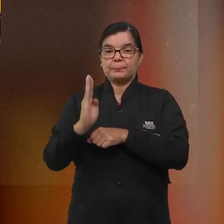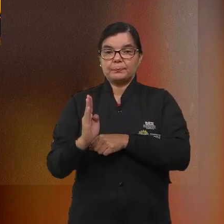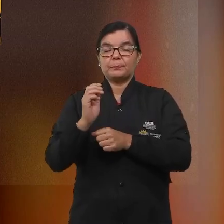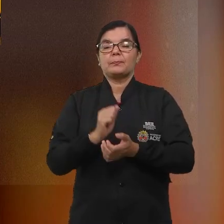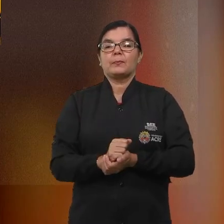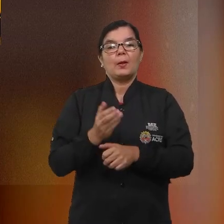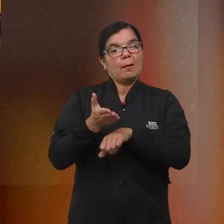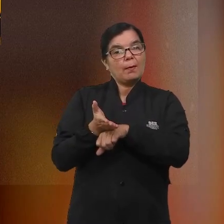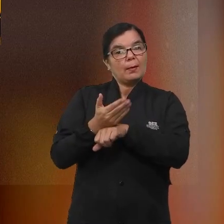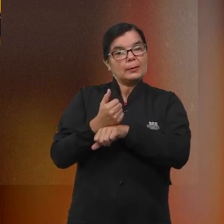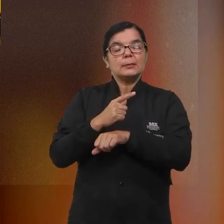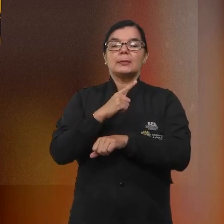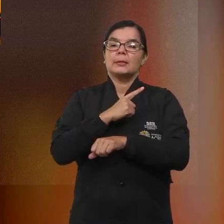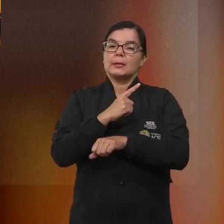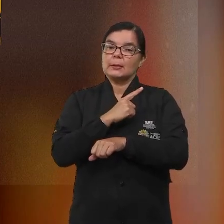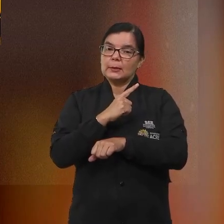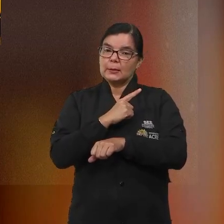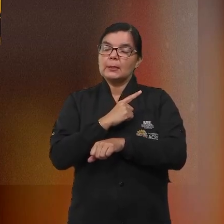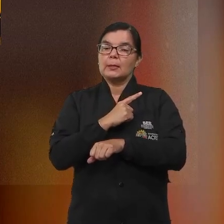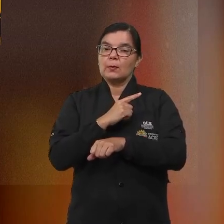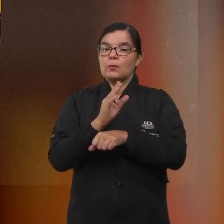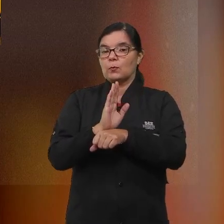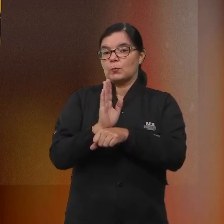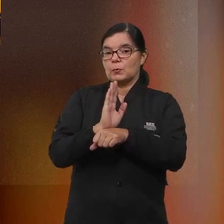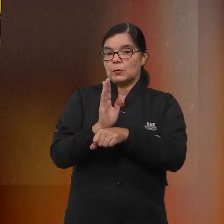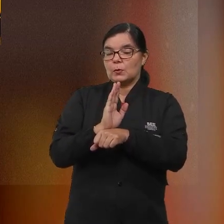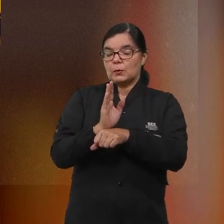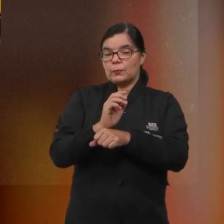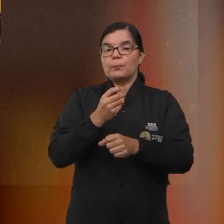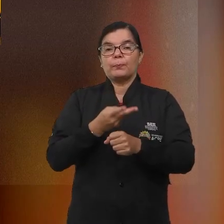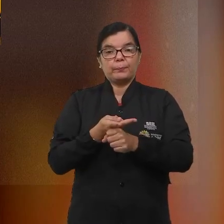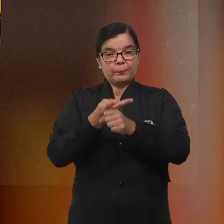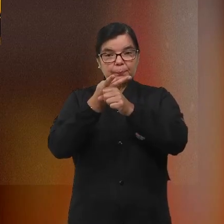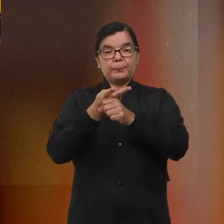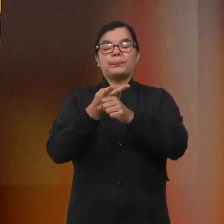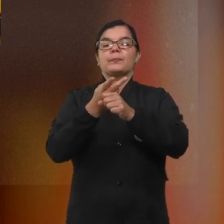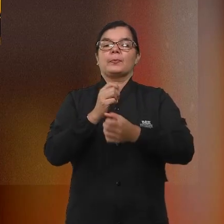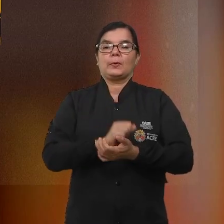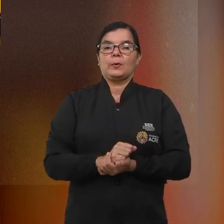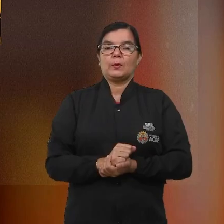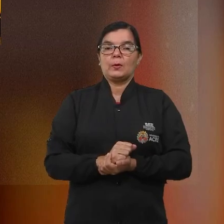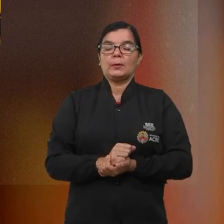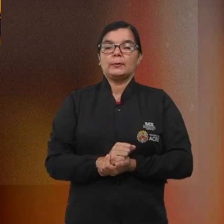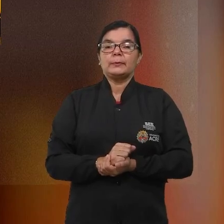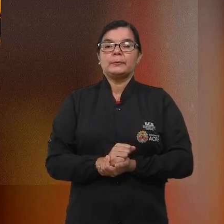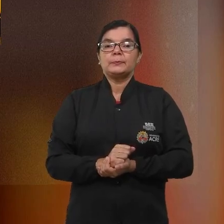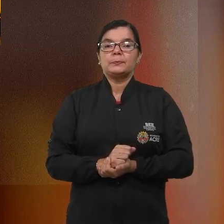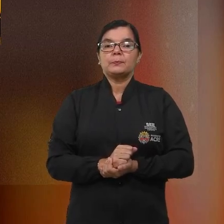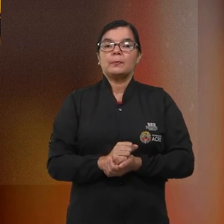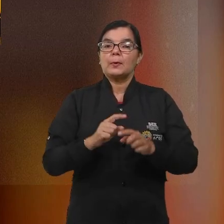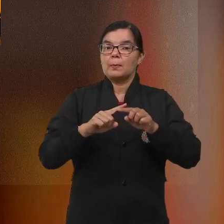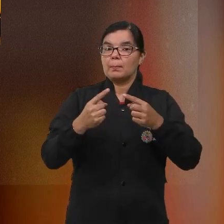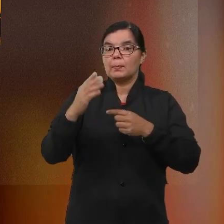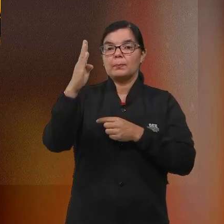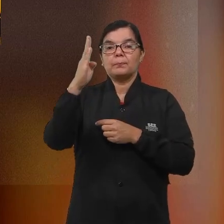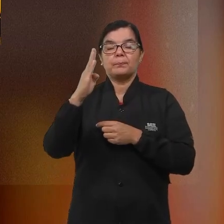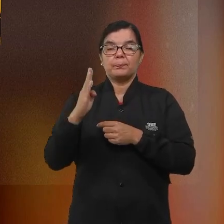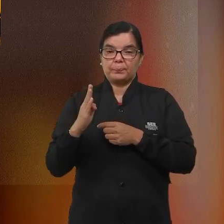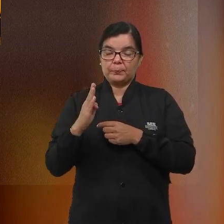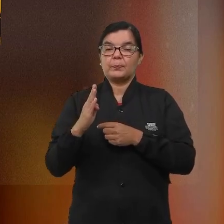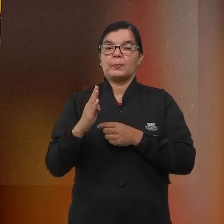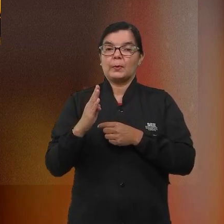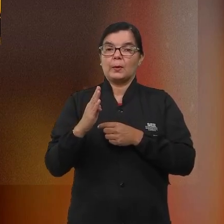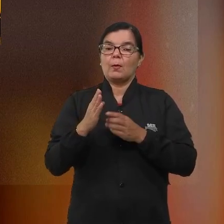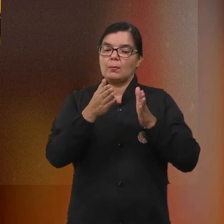E recentemente a gente também teve filmes sendo premiados pelo Oscar. Mas o Brasil, ele